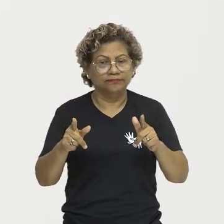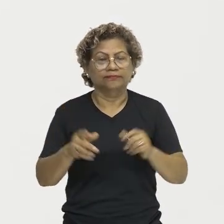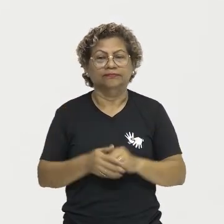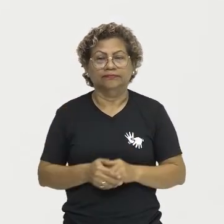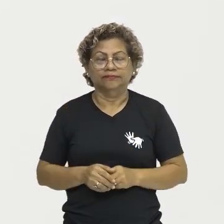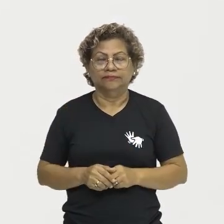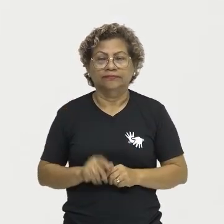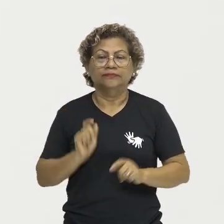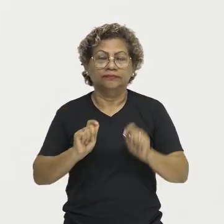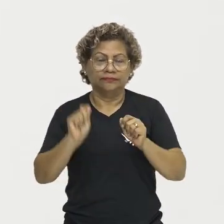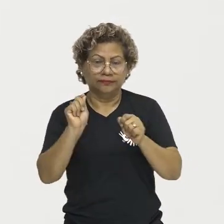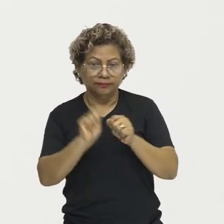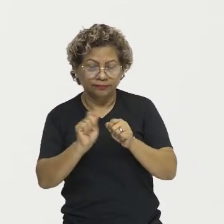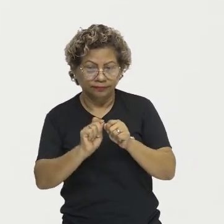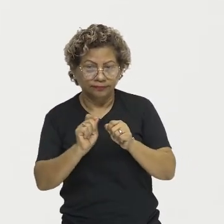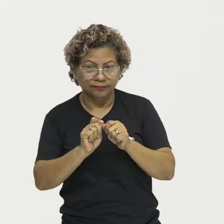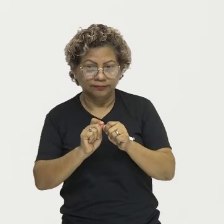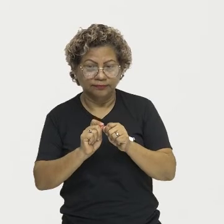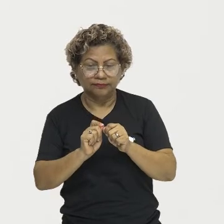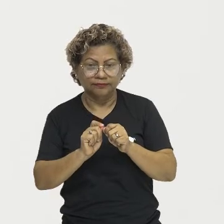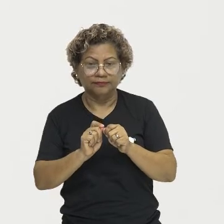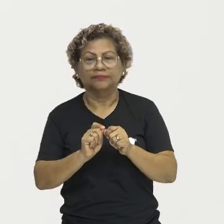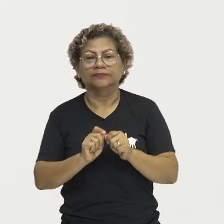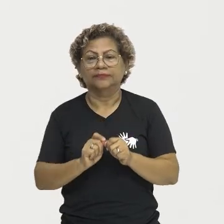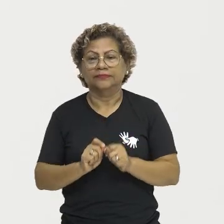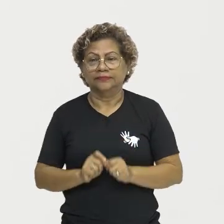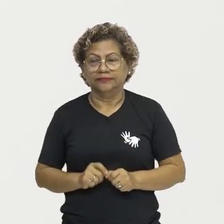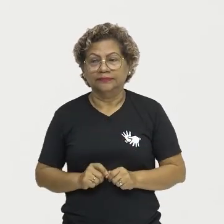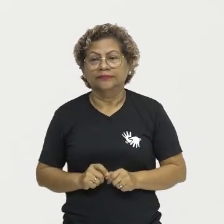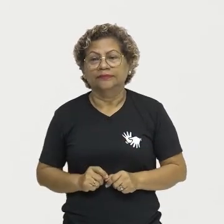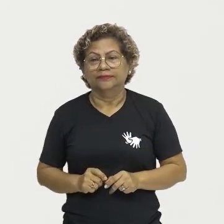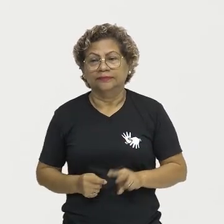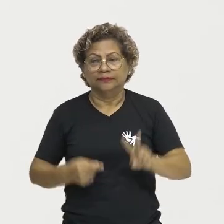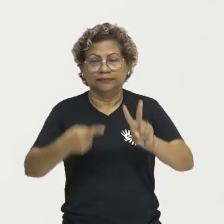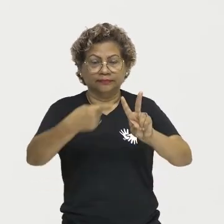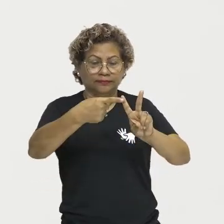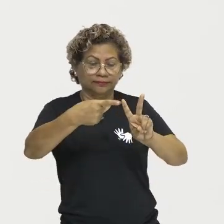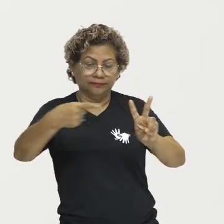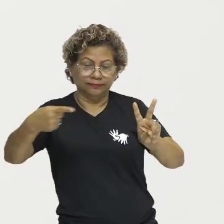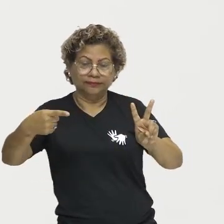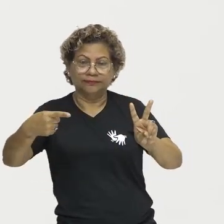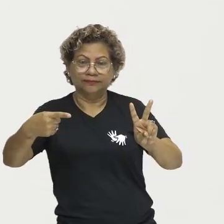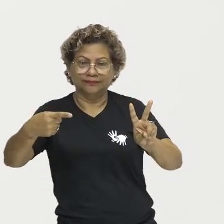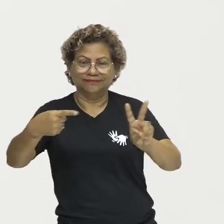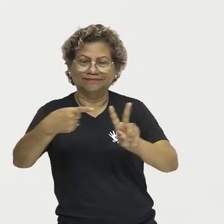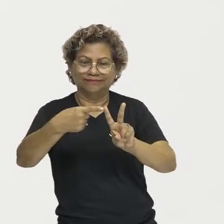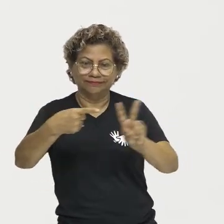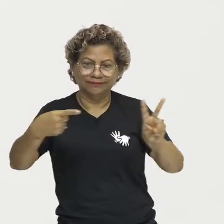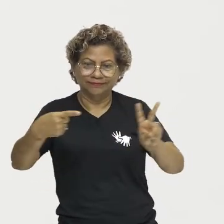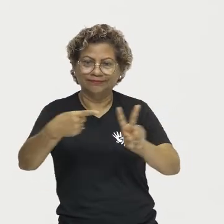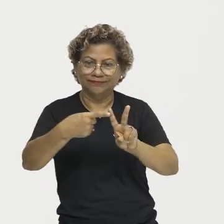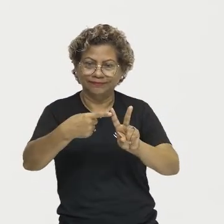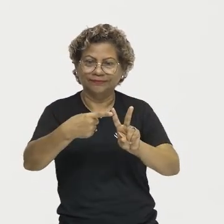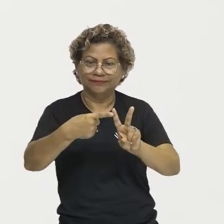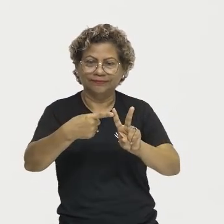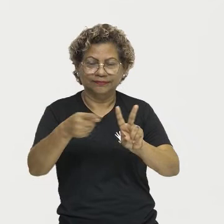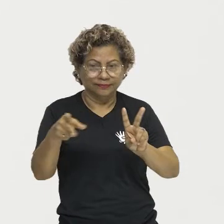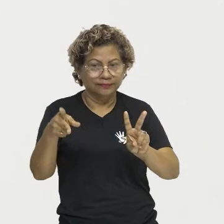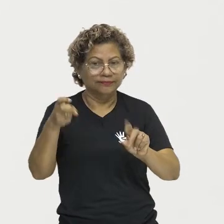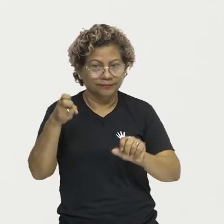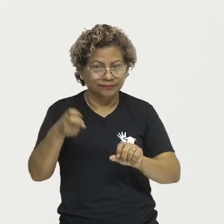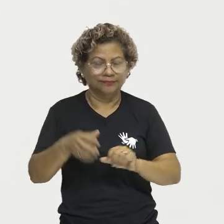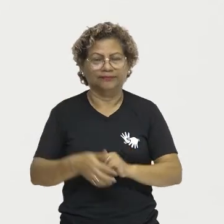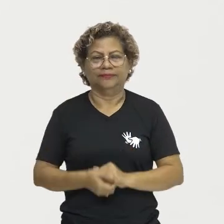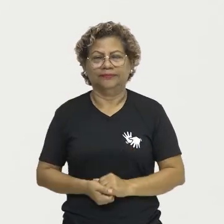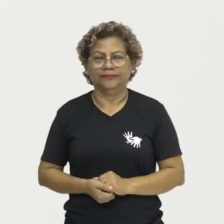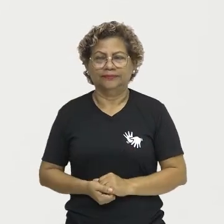de Pitágoras, né? E aí você vê a equação matemática, que o FR é a raiz quadrada de F1 ao quadrado mais